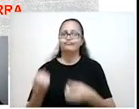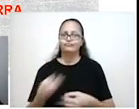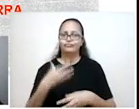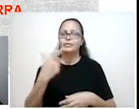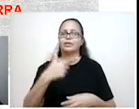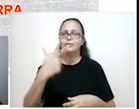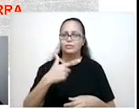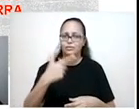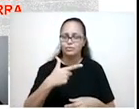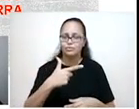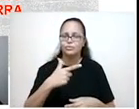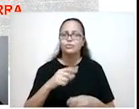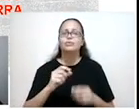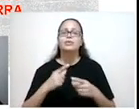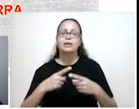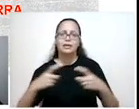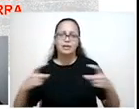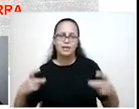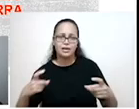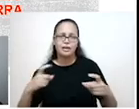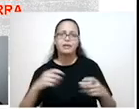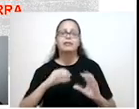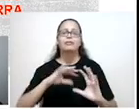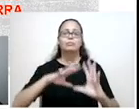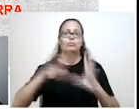um ensaio para a Segunda Guerra Mundial.